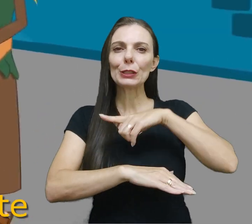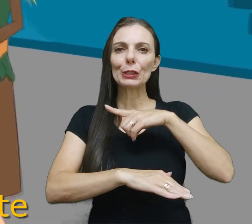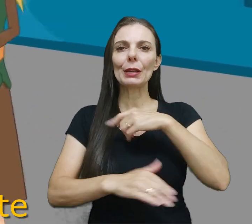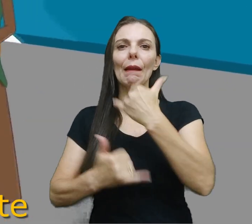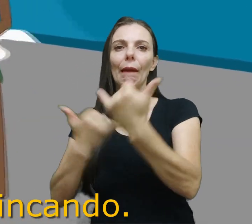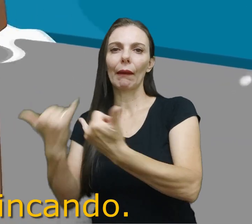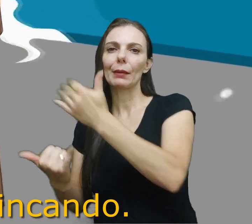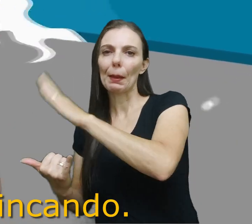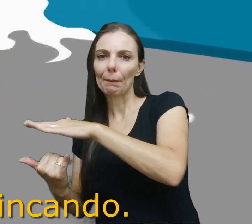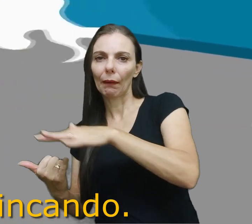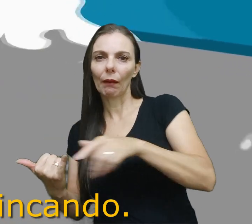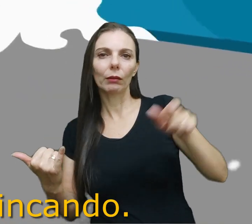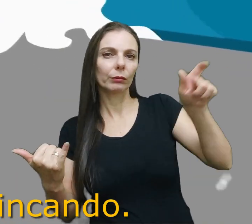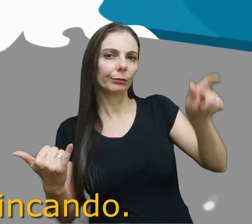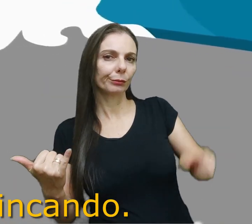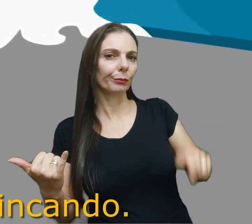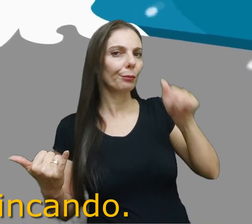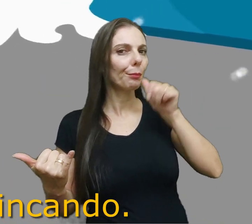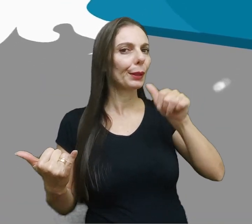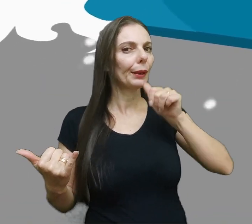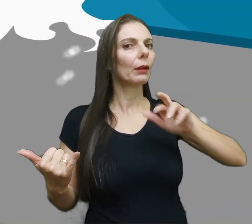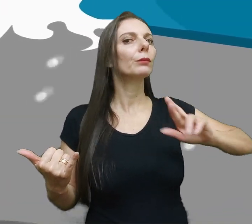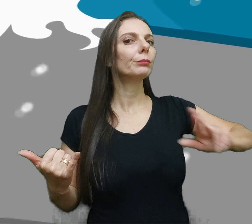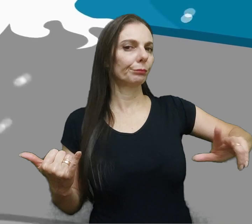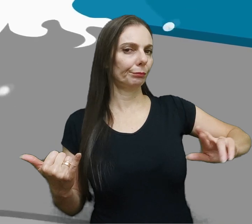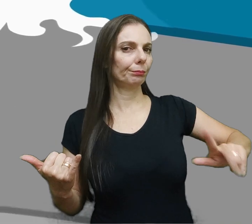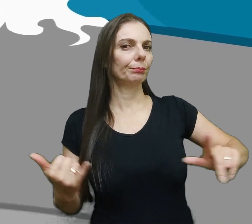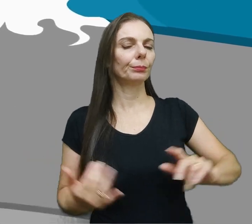garota diferente daquelas que estavam brincando.